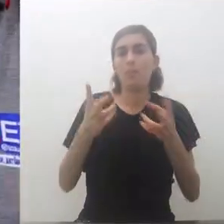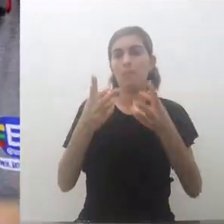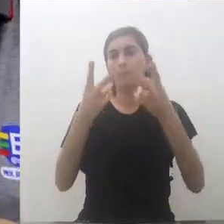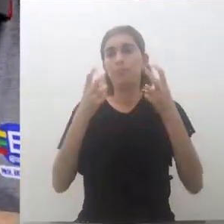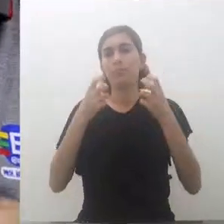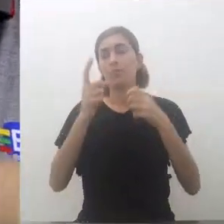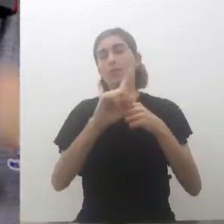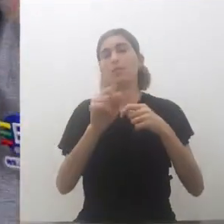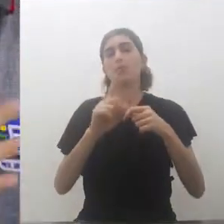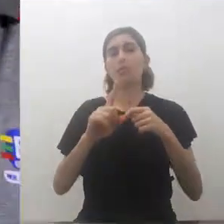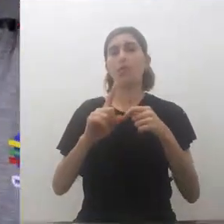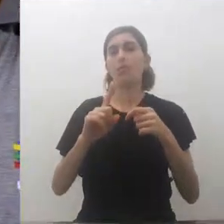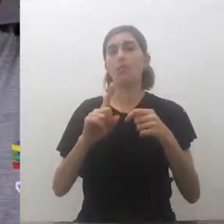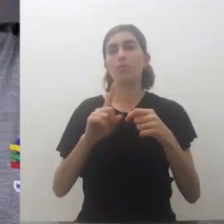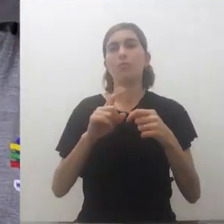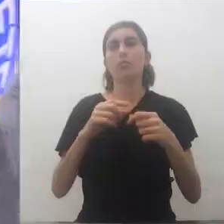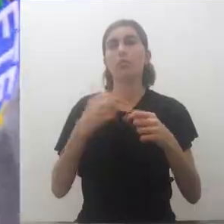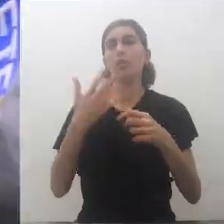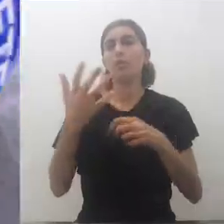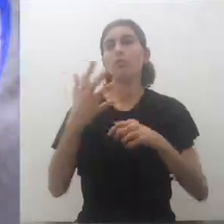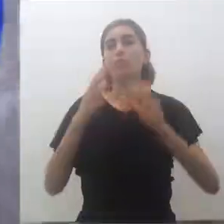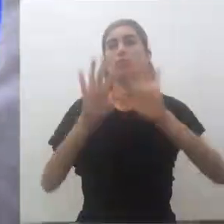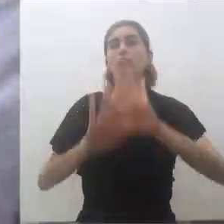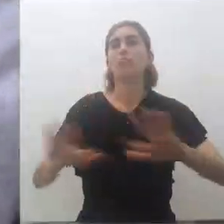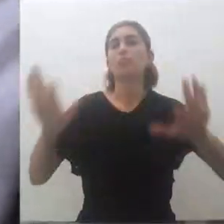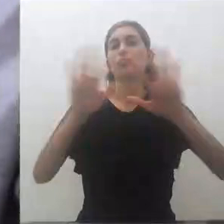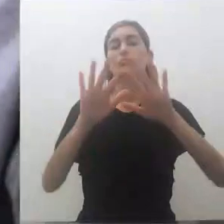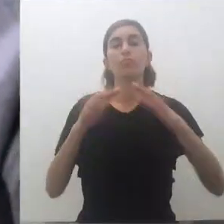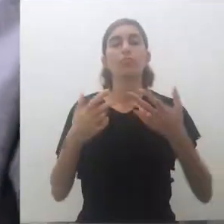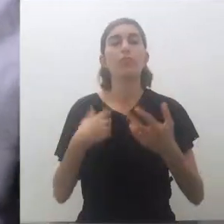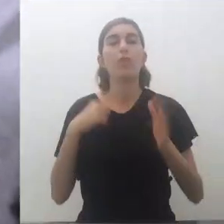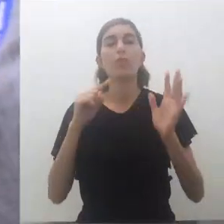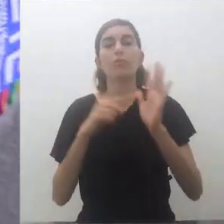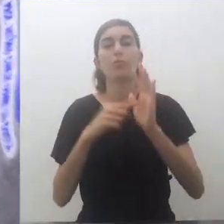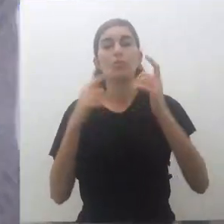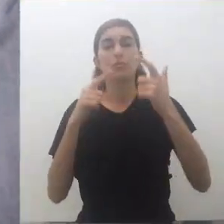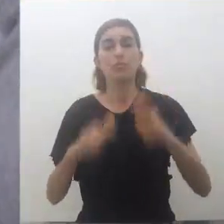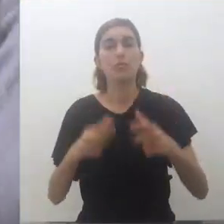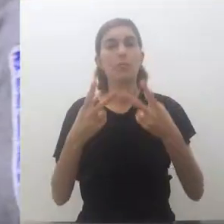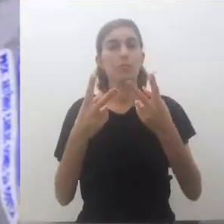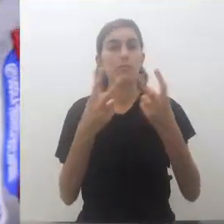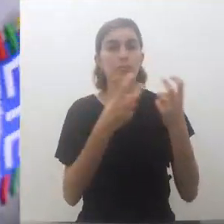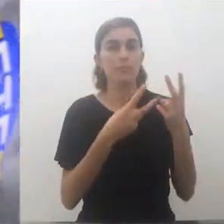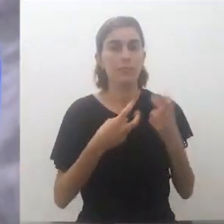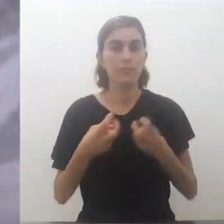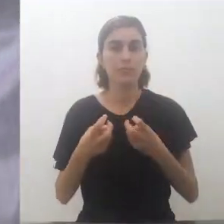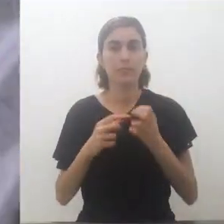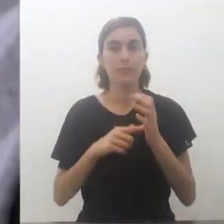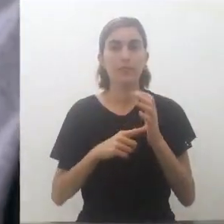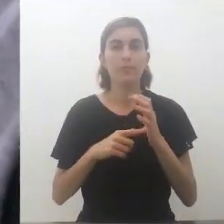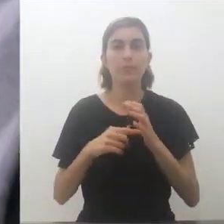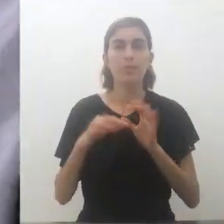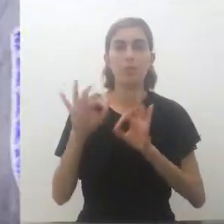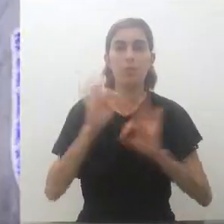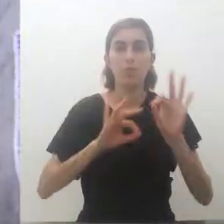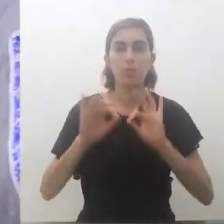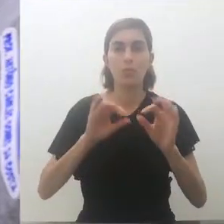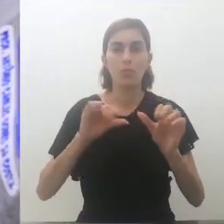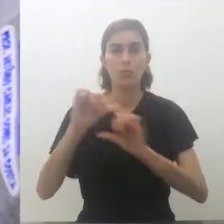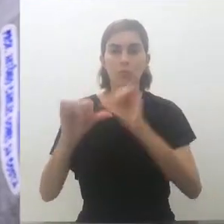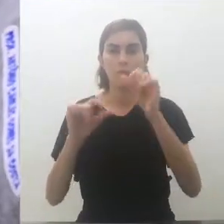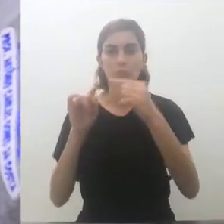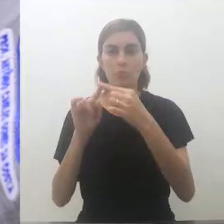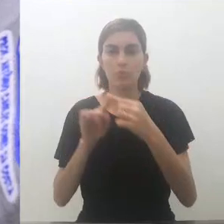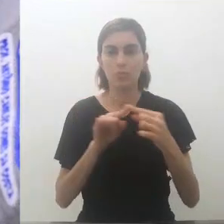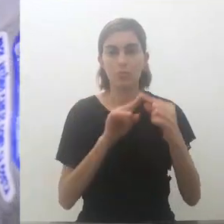se fundir com o cenário. Mas o objetivo é que o ambiente seja percebido. Então, formas contrastantes,